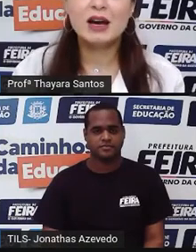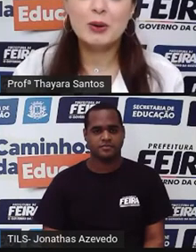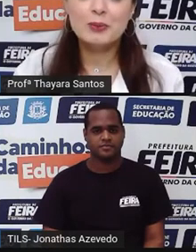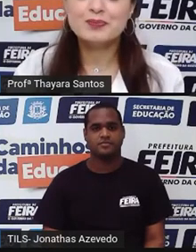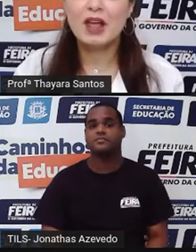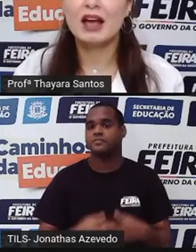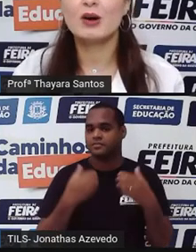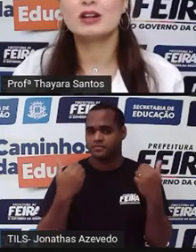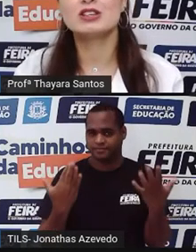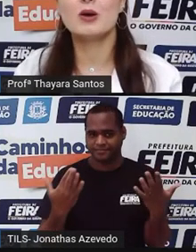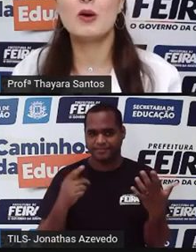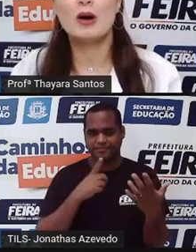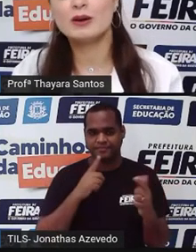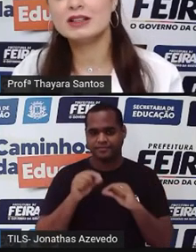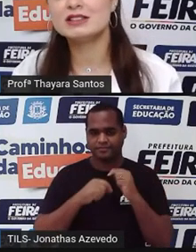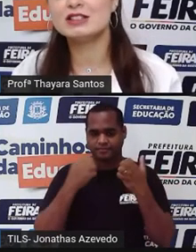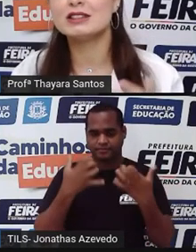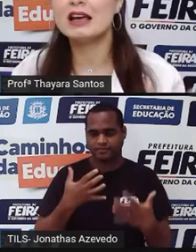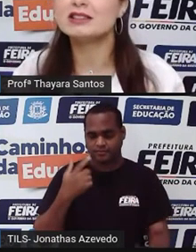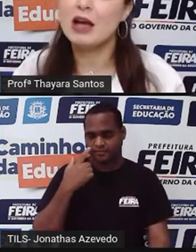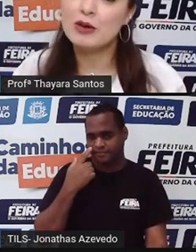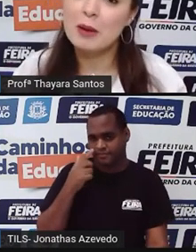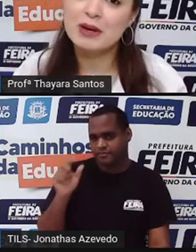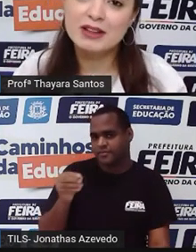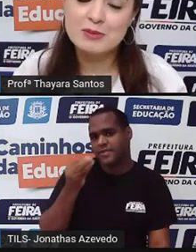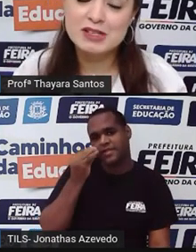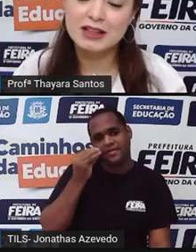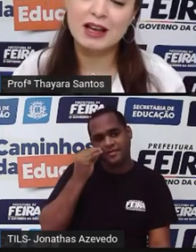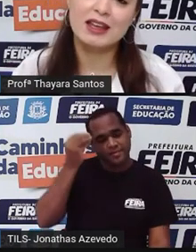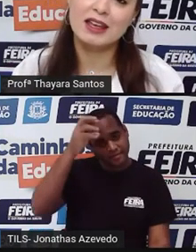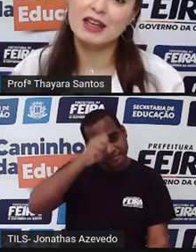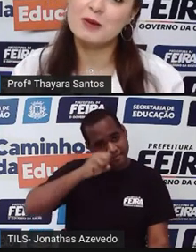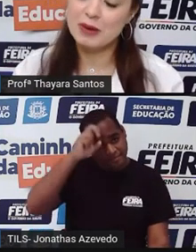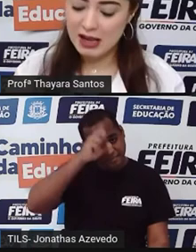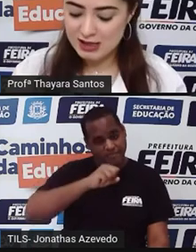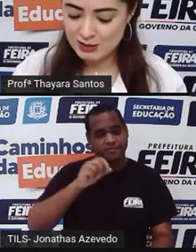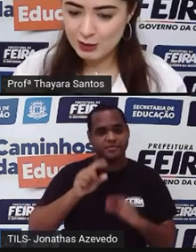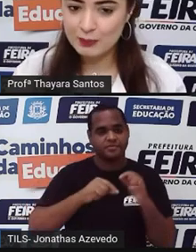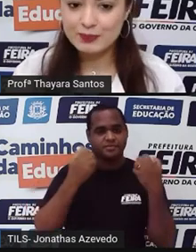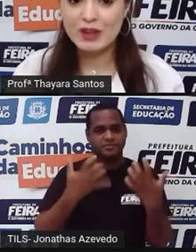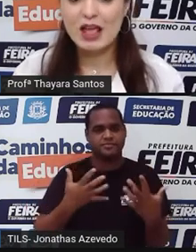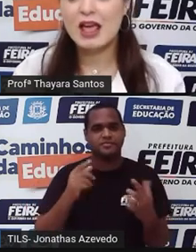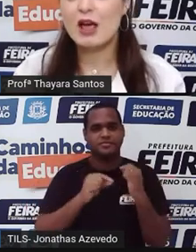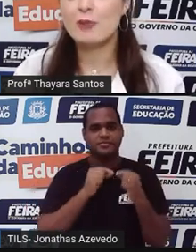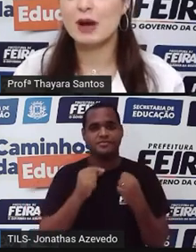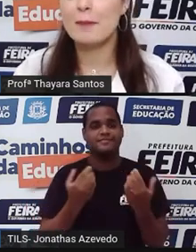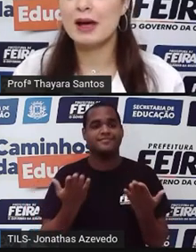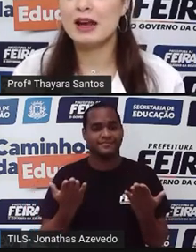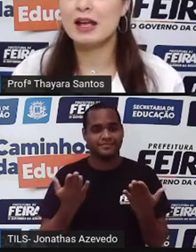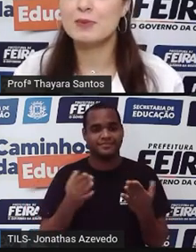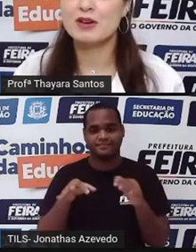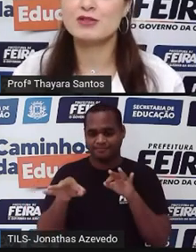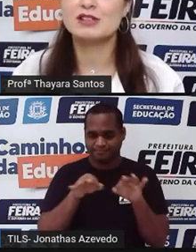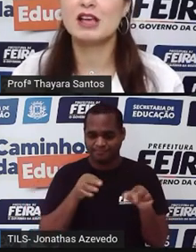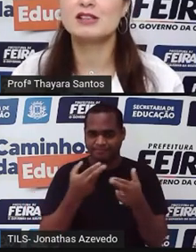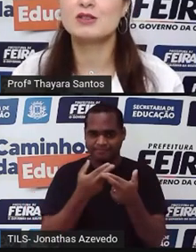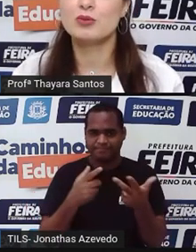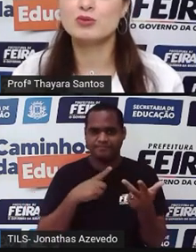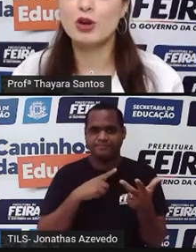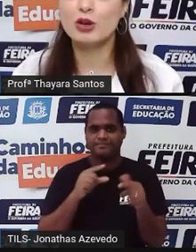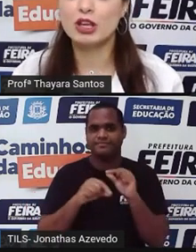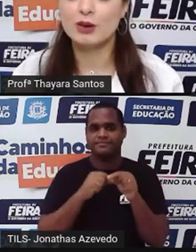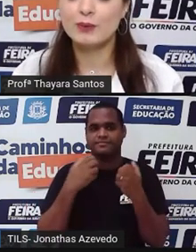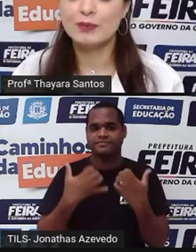bom então agora chegou a hora da gente testar o que aprendemos até aqui E para isso eu preparei para